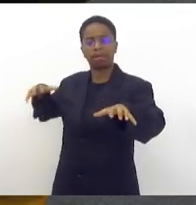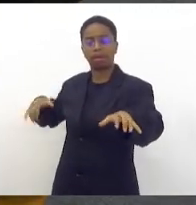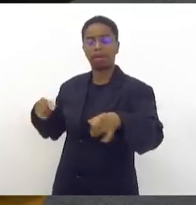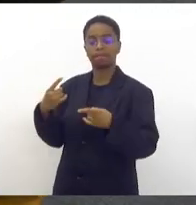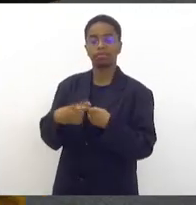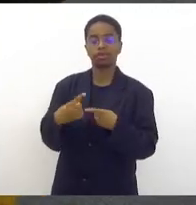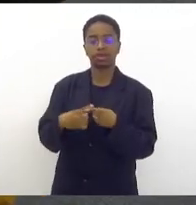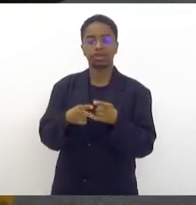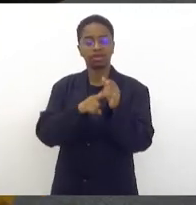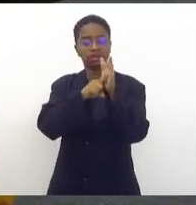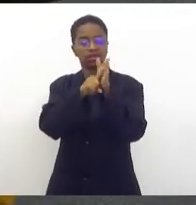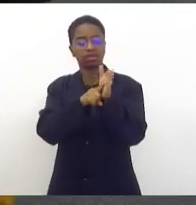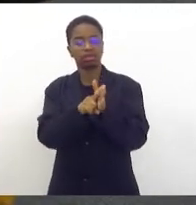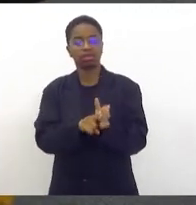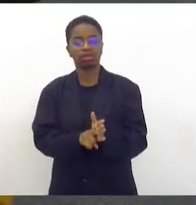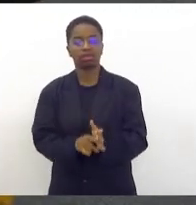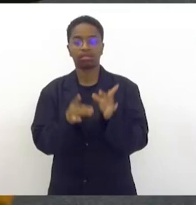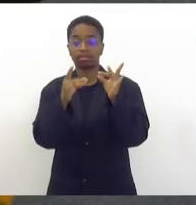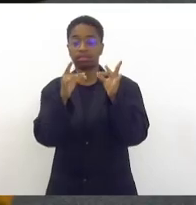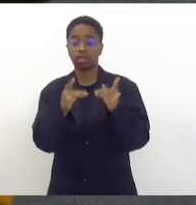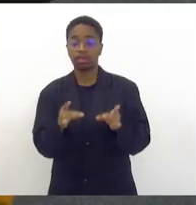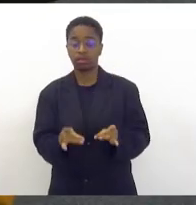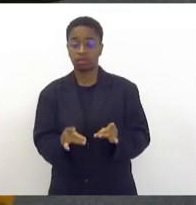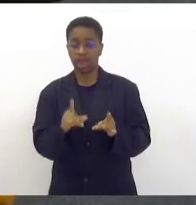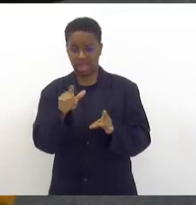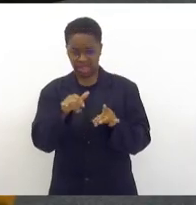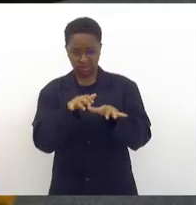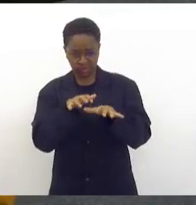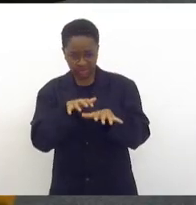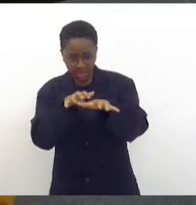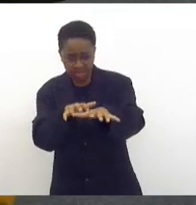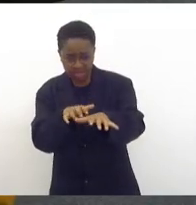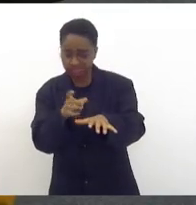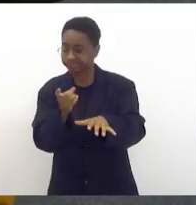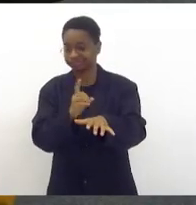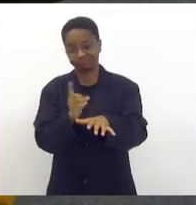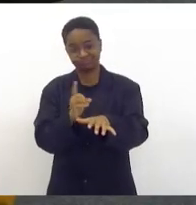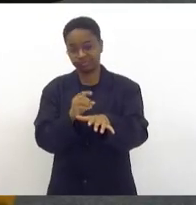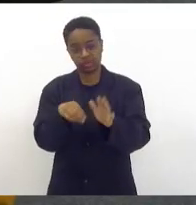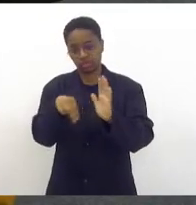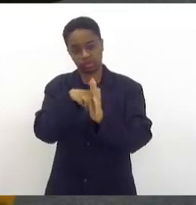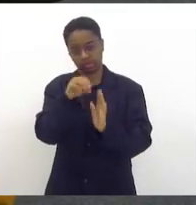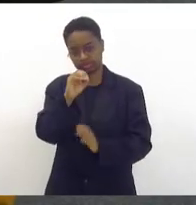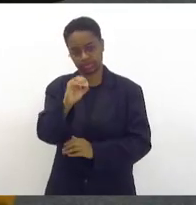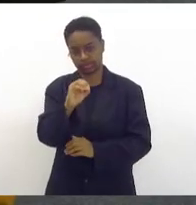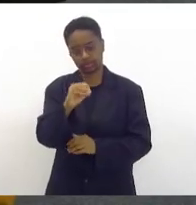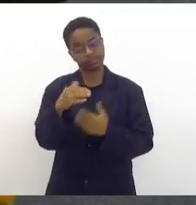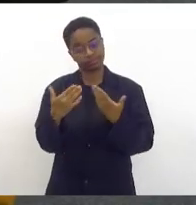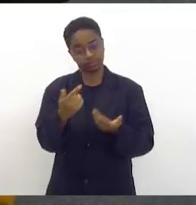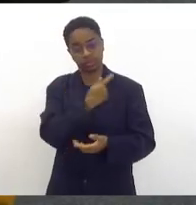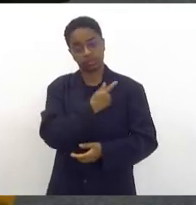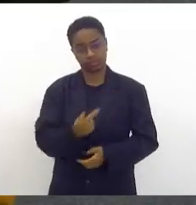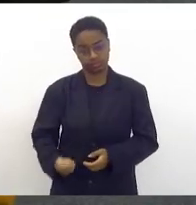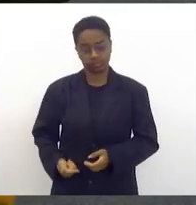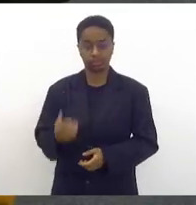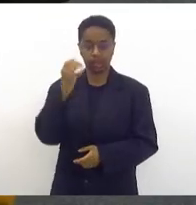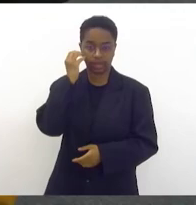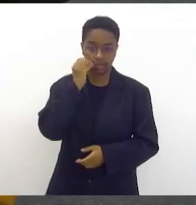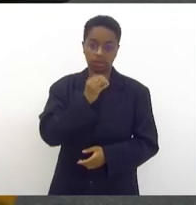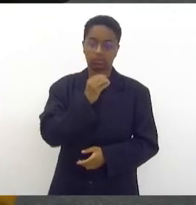estão fiscalizando efetivamente o trânsito. Zero, nota zero. O governador Cláudio Castro